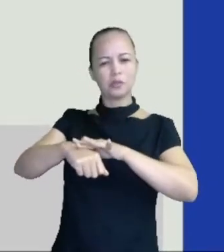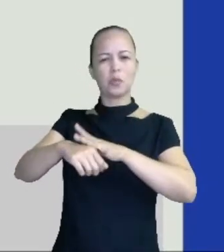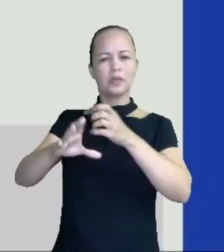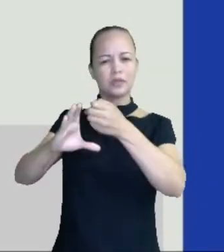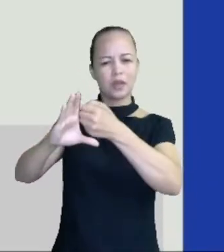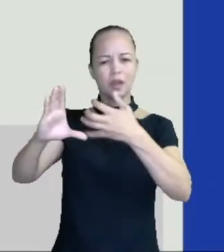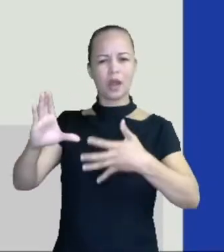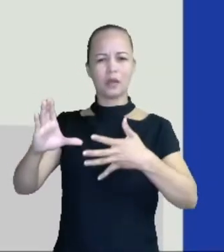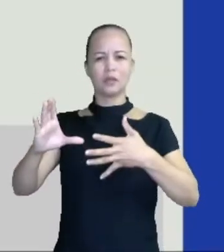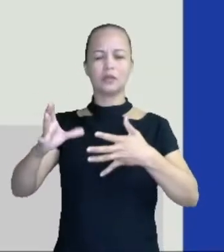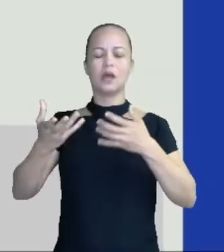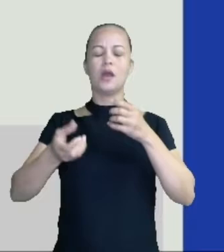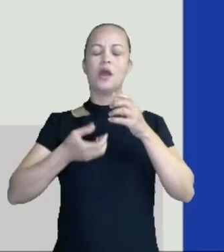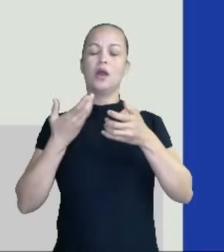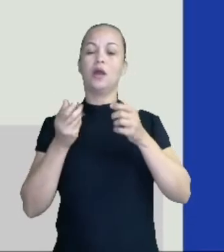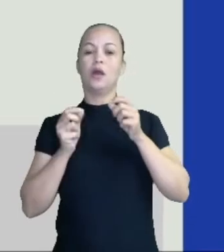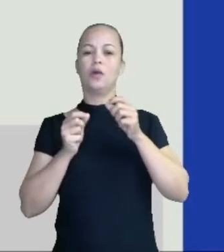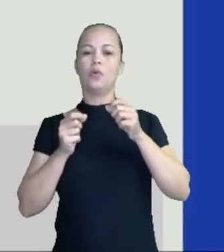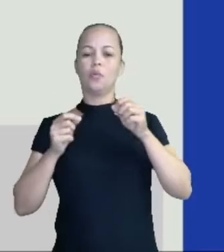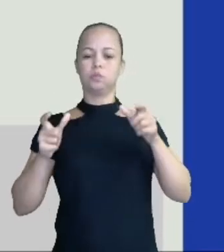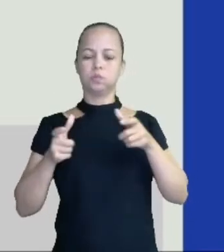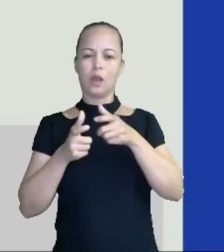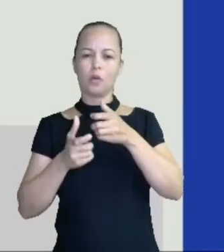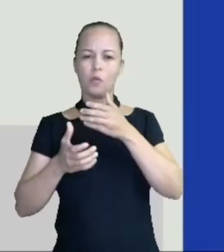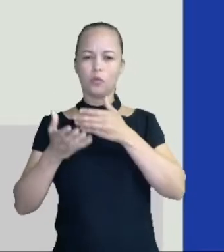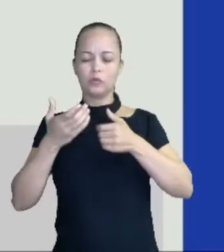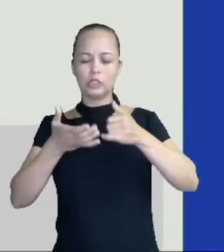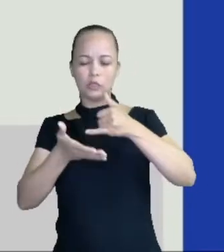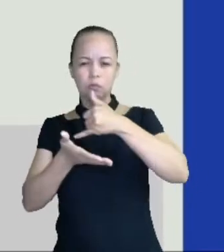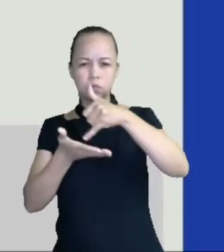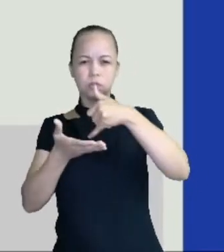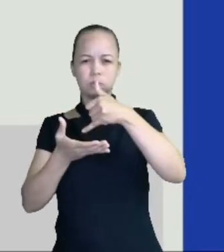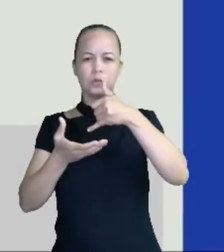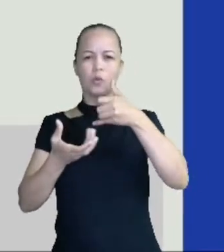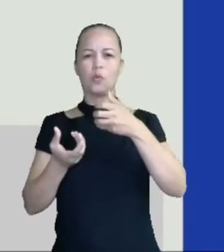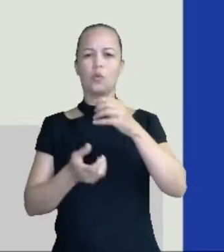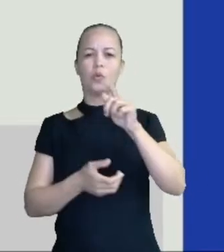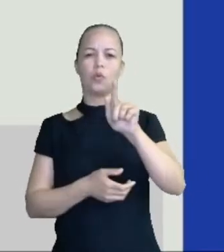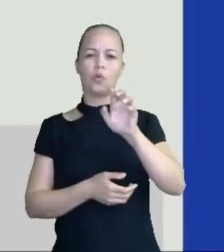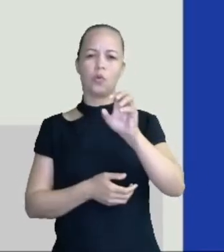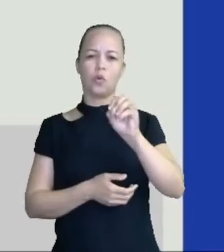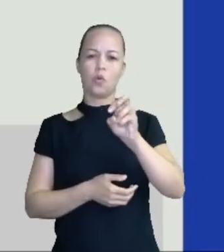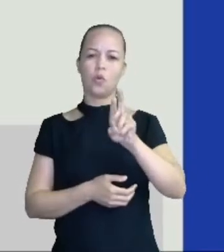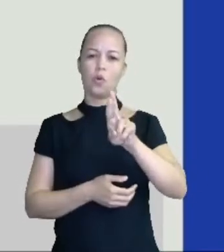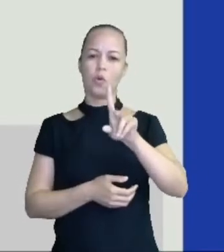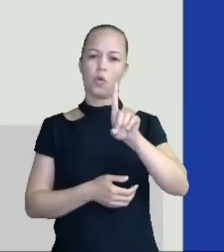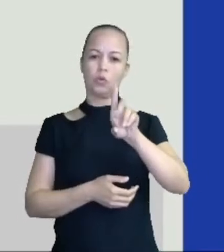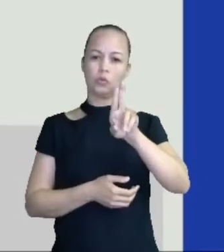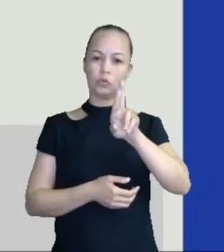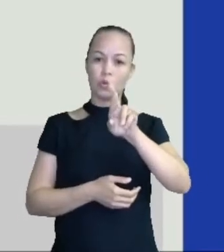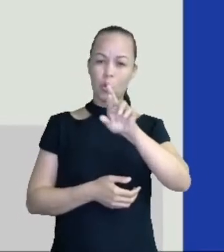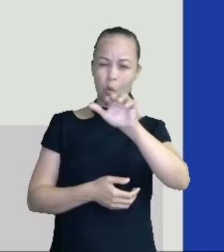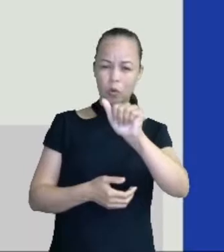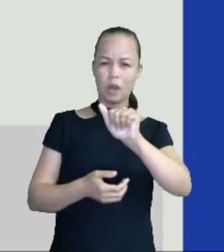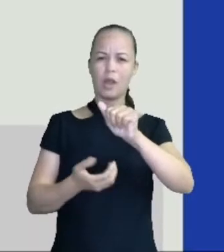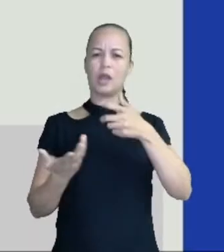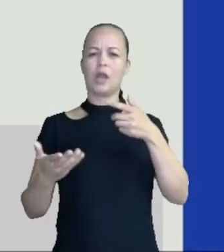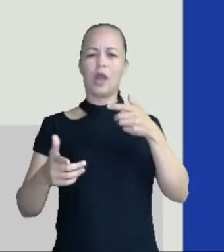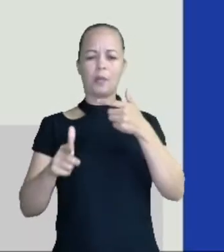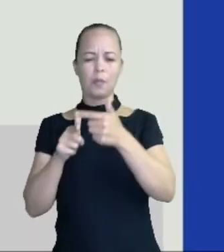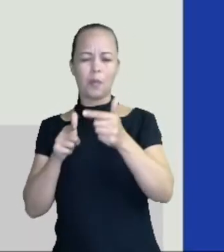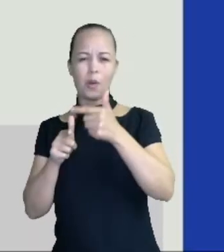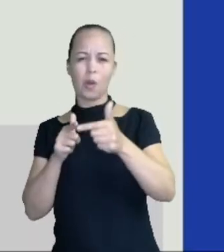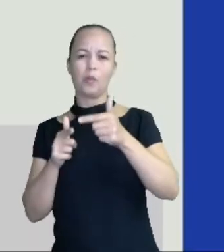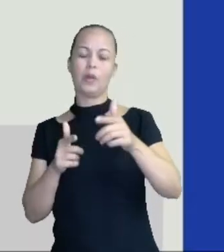pelo acúmulo excessivo de gordura, tá certo? E esse acúmulo excessivo de gordura acaba trazendo prejuízos para